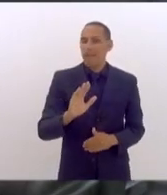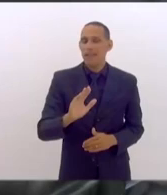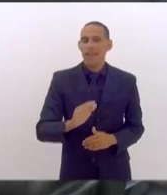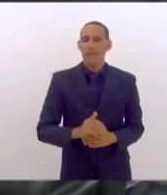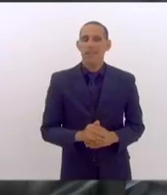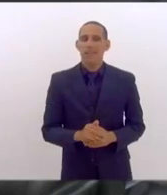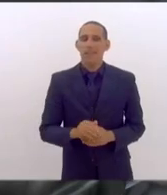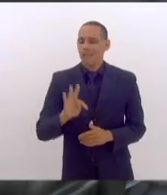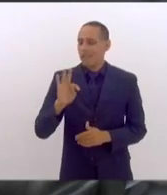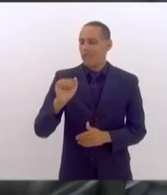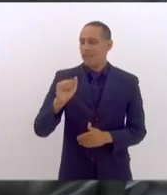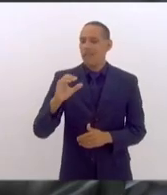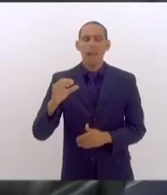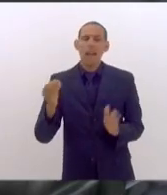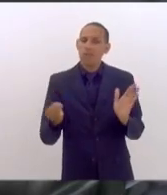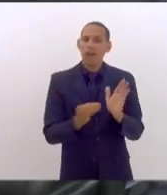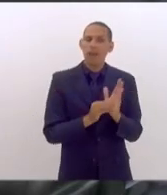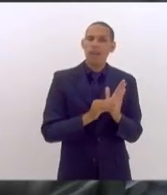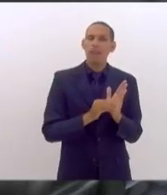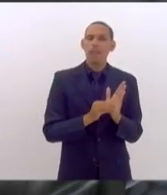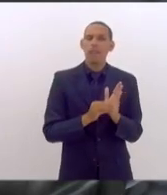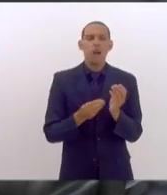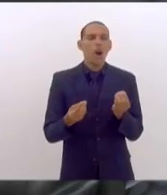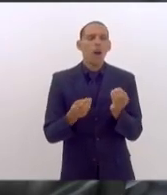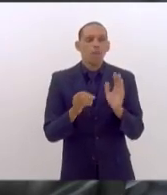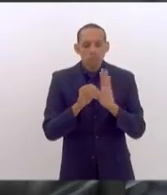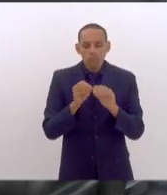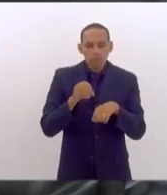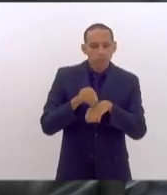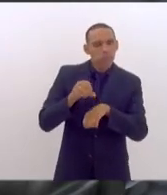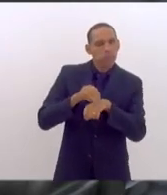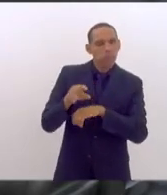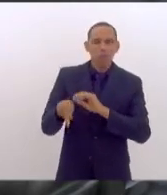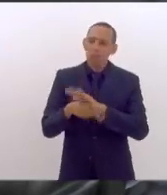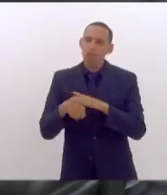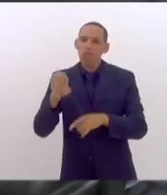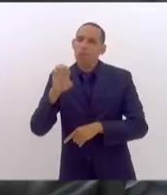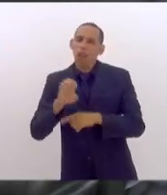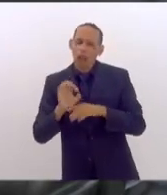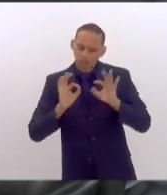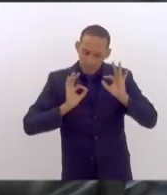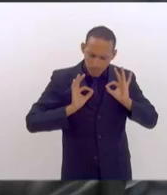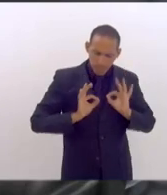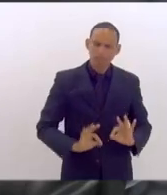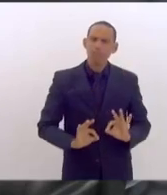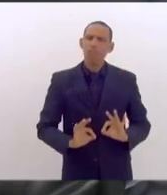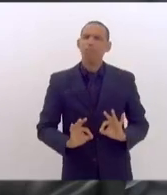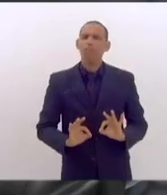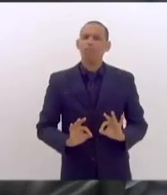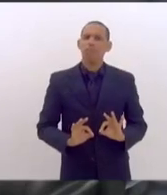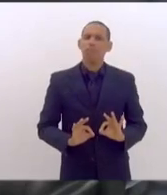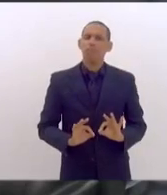do de um táxi Mas por que que não colocar aqui nas recomendações para o estado forma mais taxativa